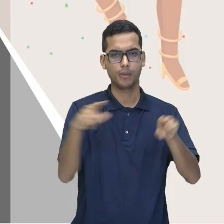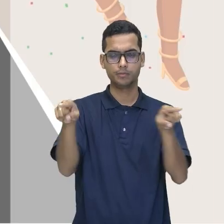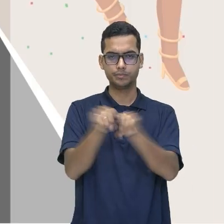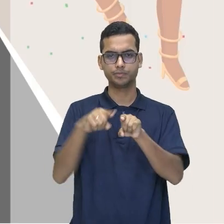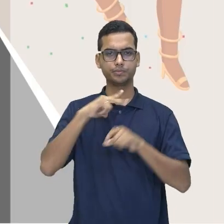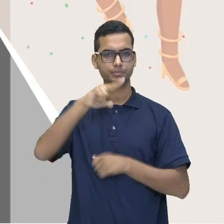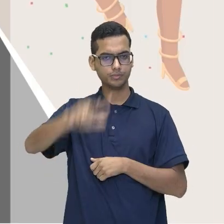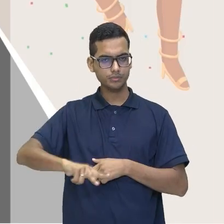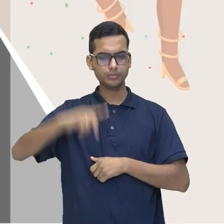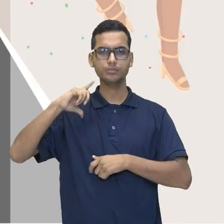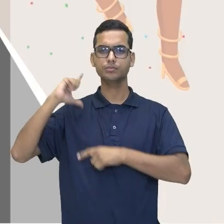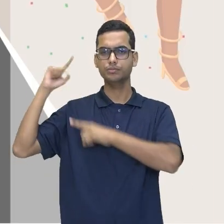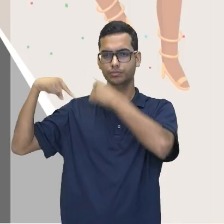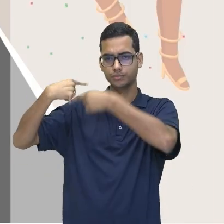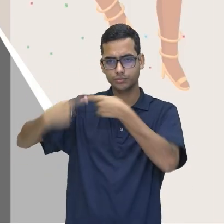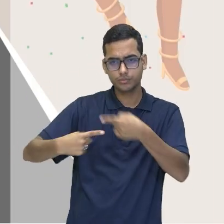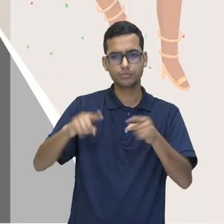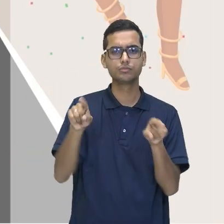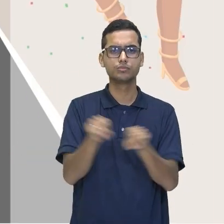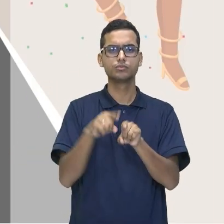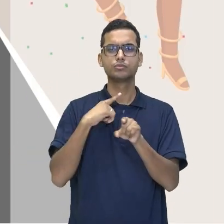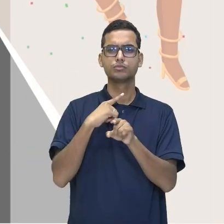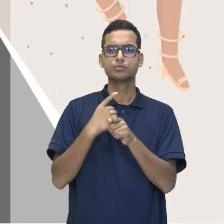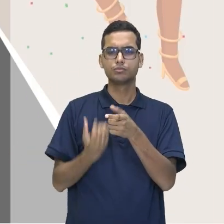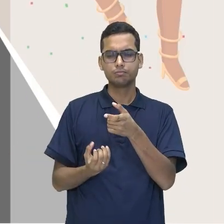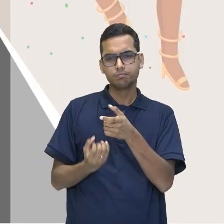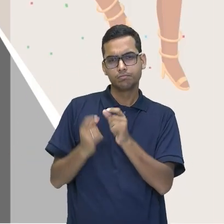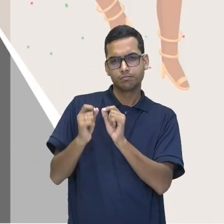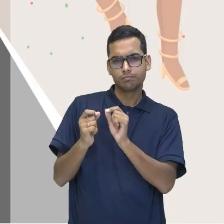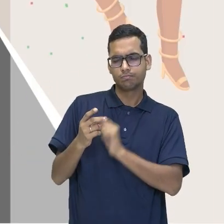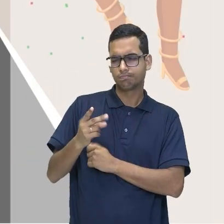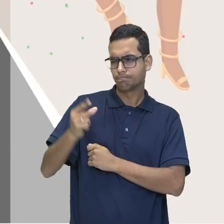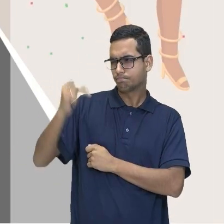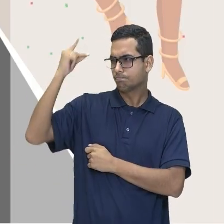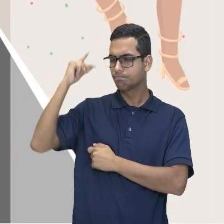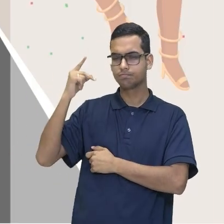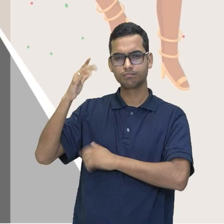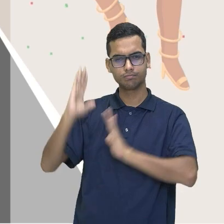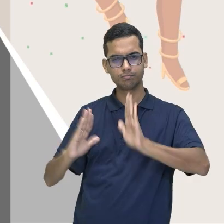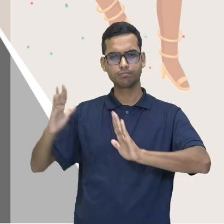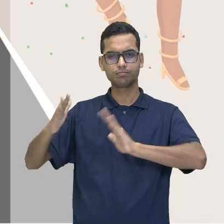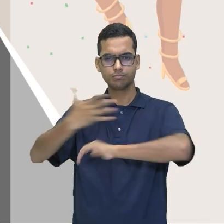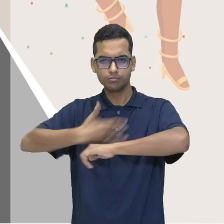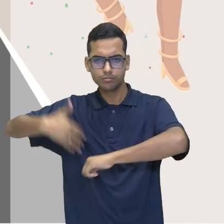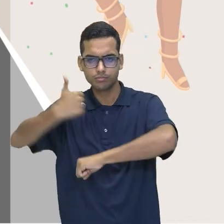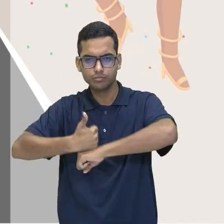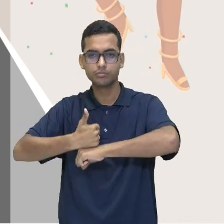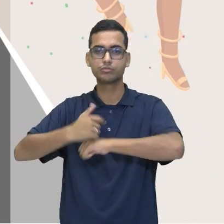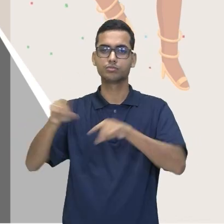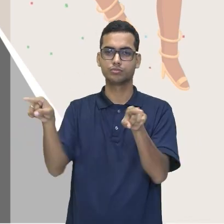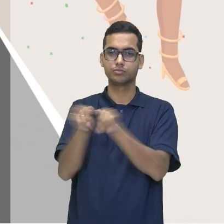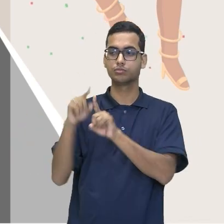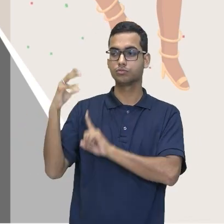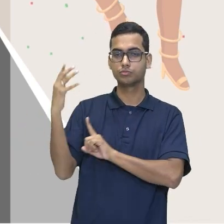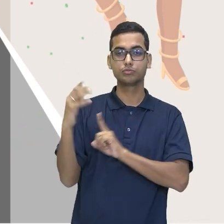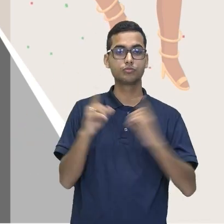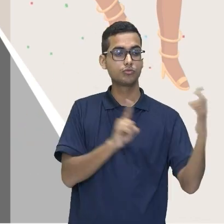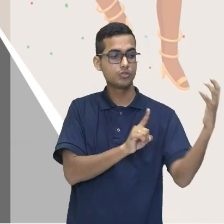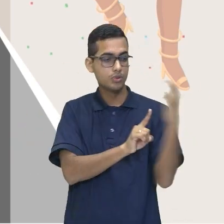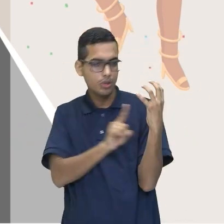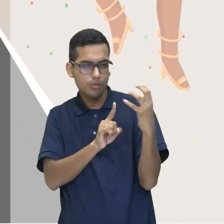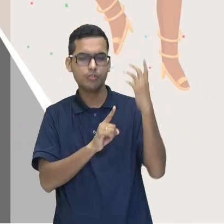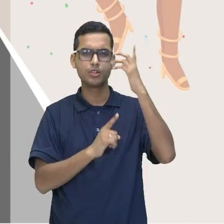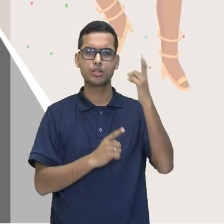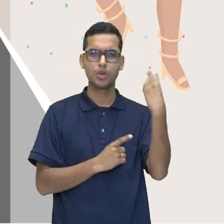por exemplo, estabelecida desde o período colonial, tiveram influência das culturas indígenas e